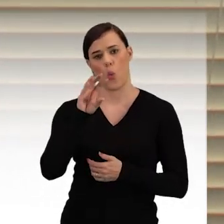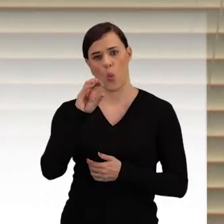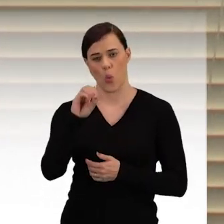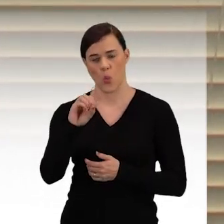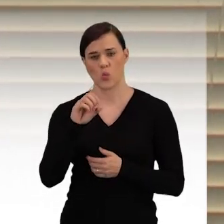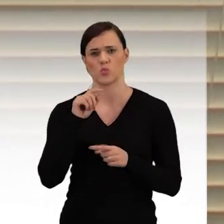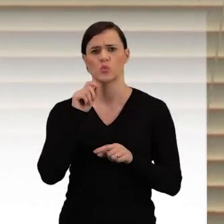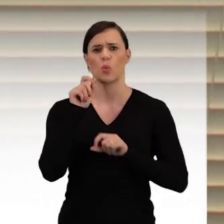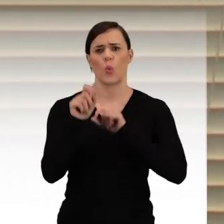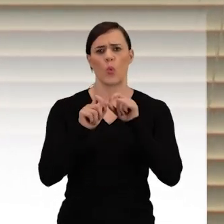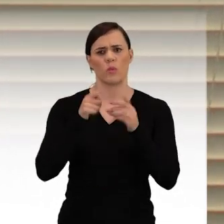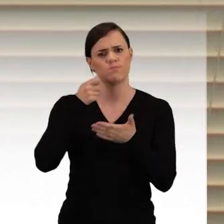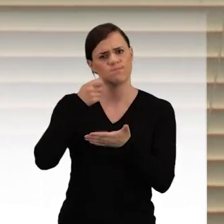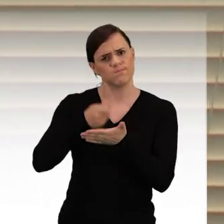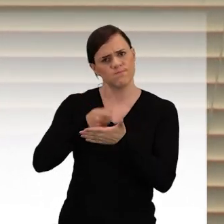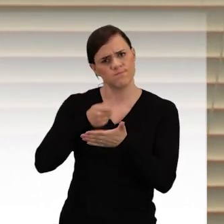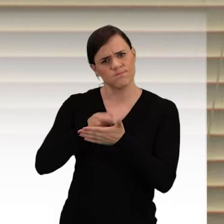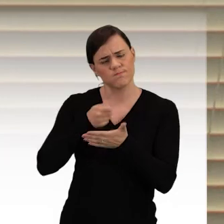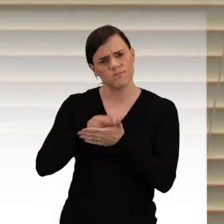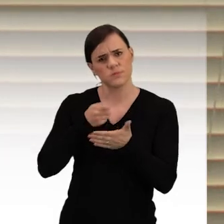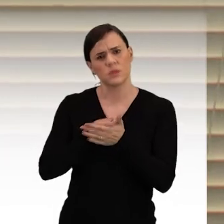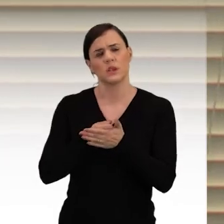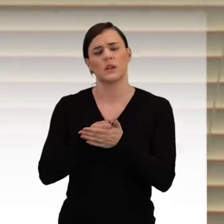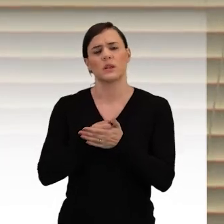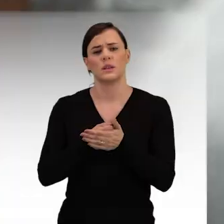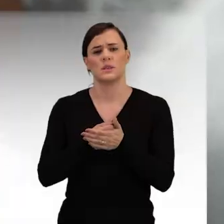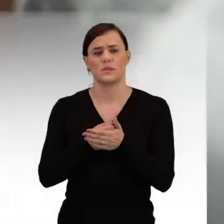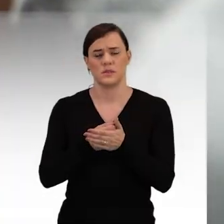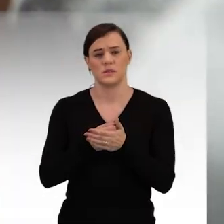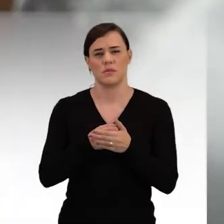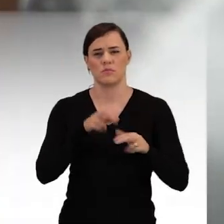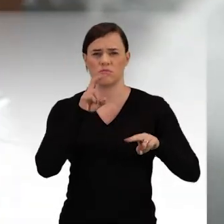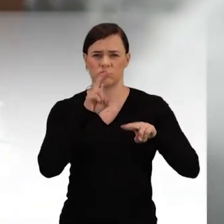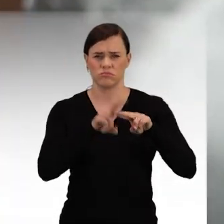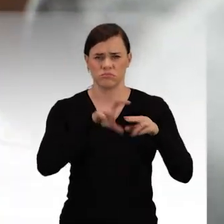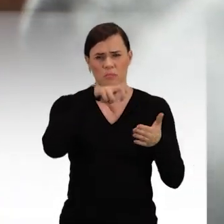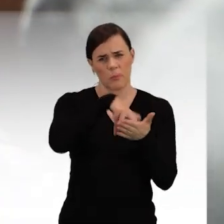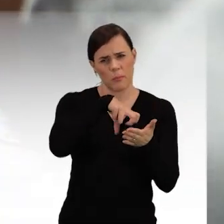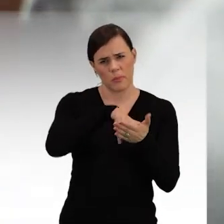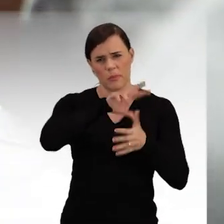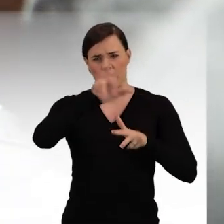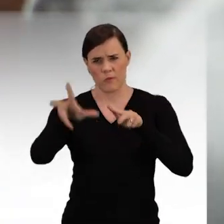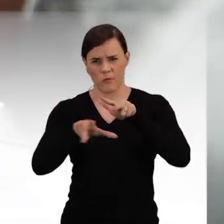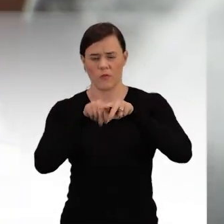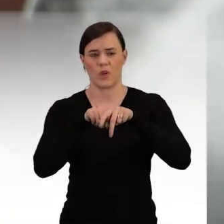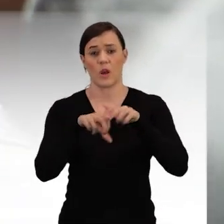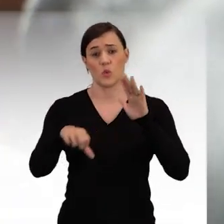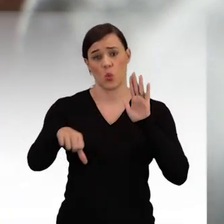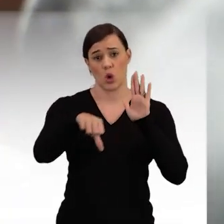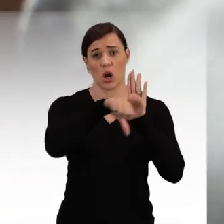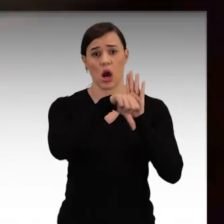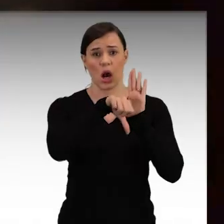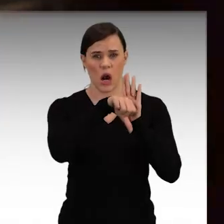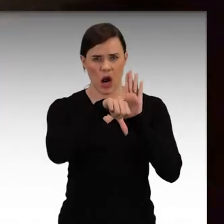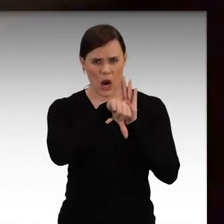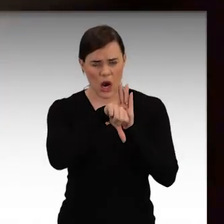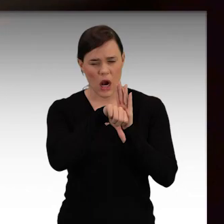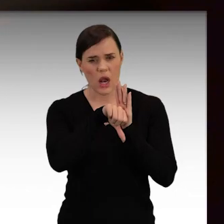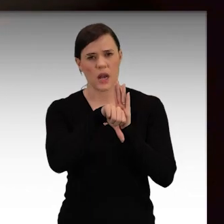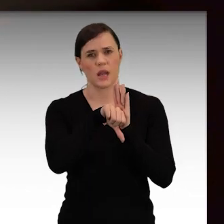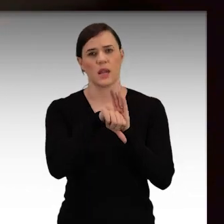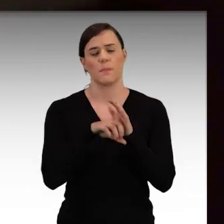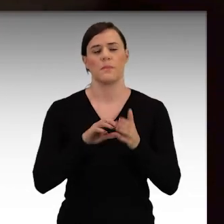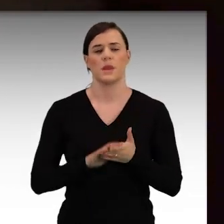o endurecimento das punições contra as fraudes. O crime de estelionato especializado em ativos virtuais, por